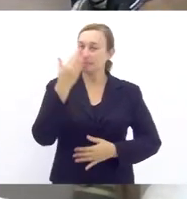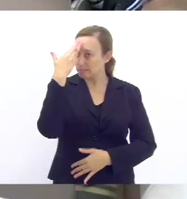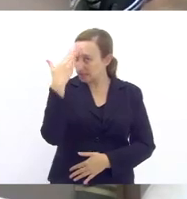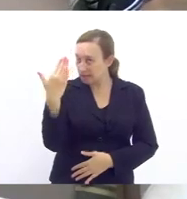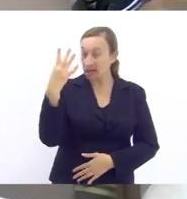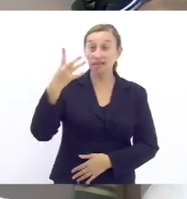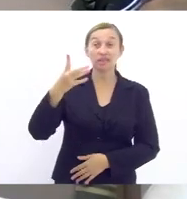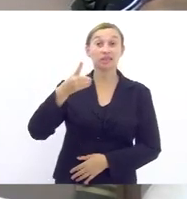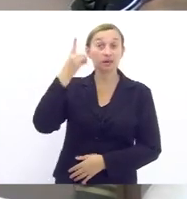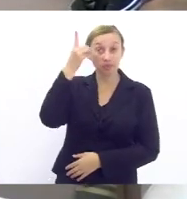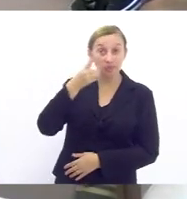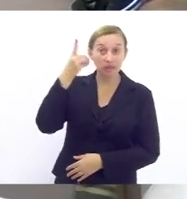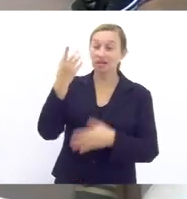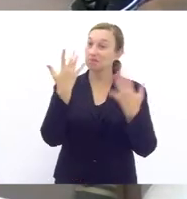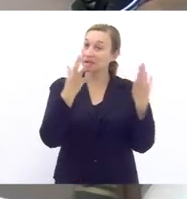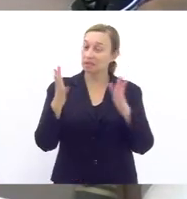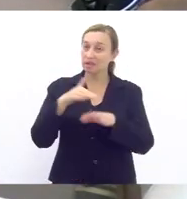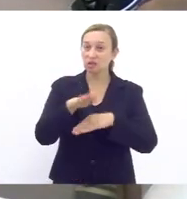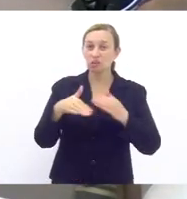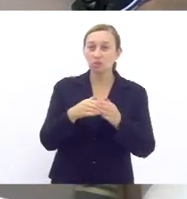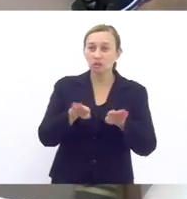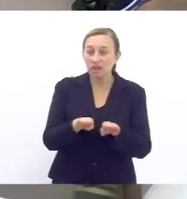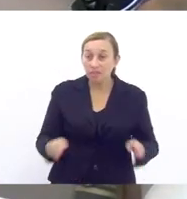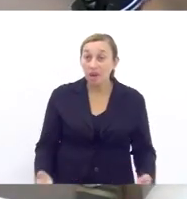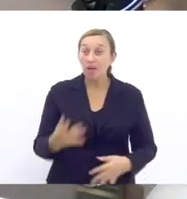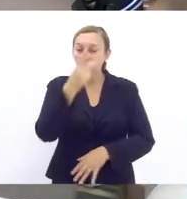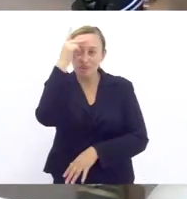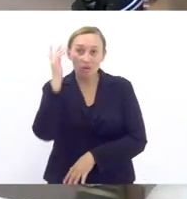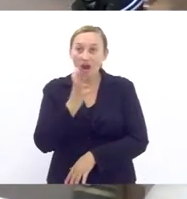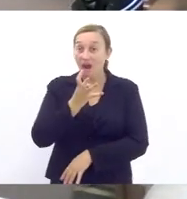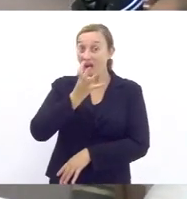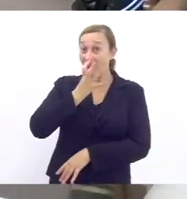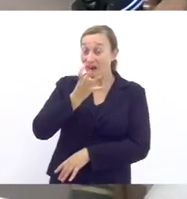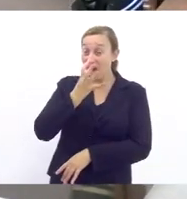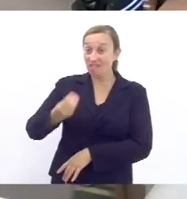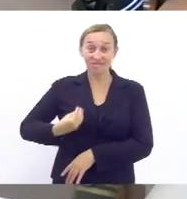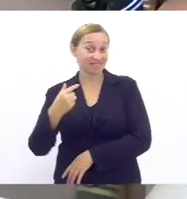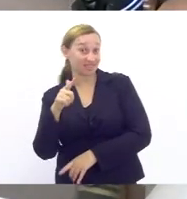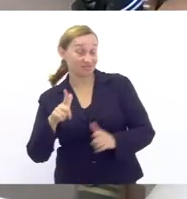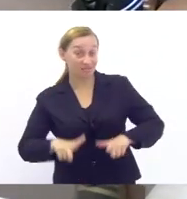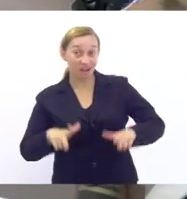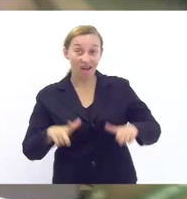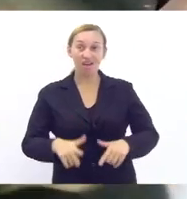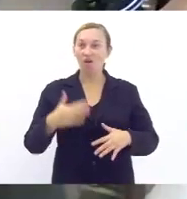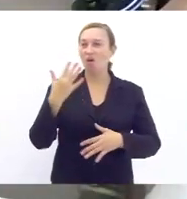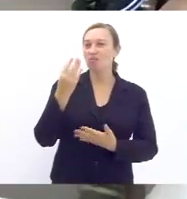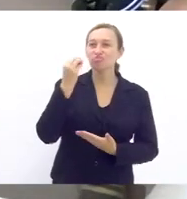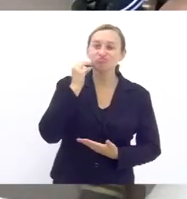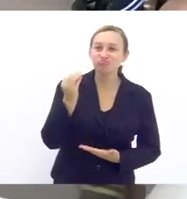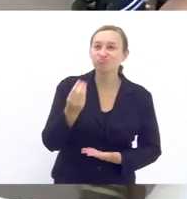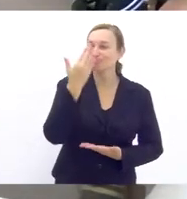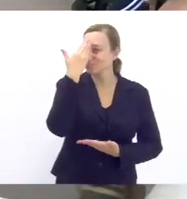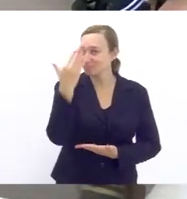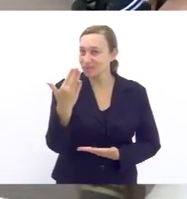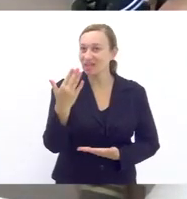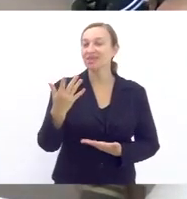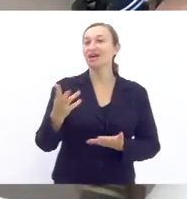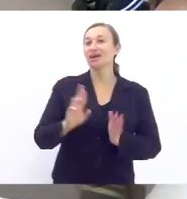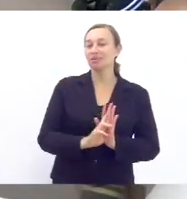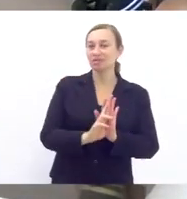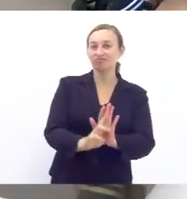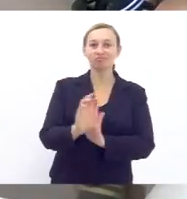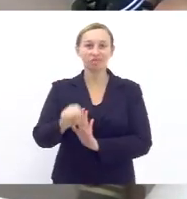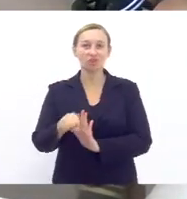Deputado Saúdo a mesa pessoas que eu admiro muito tá aqui obrigada pela oportunidade represento sim a OAB